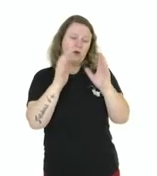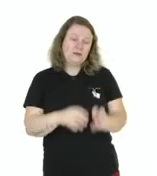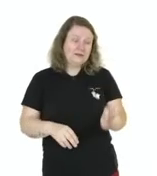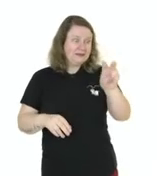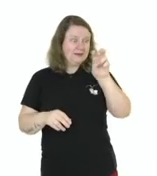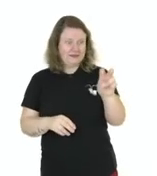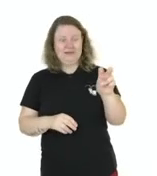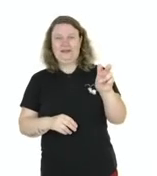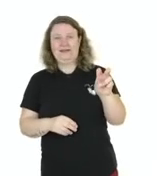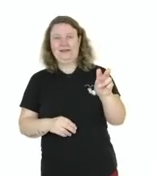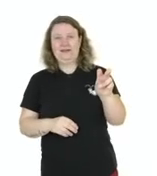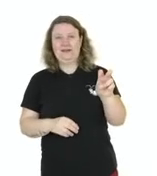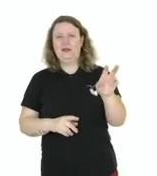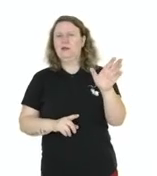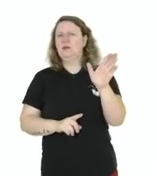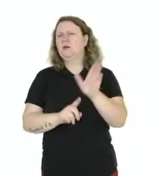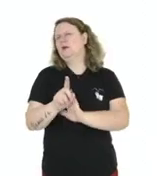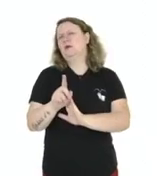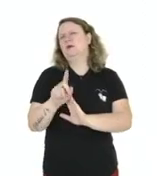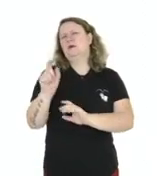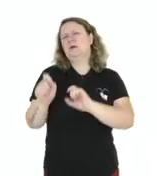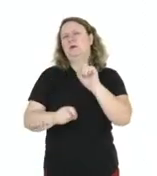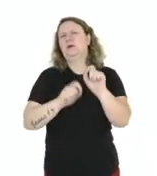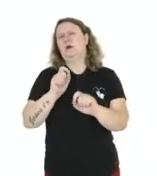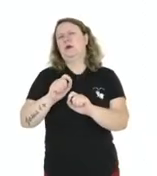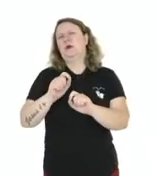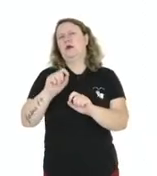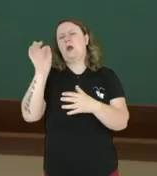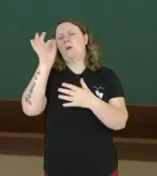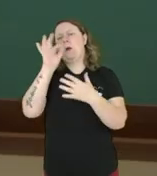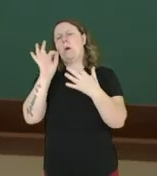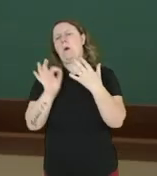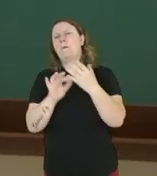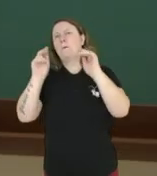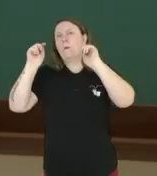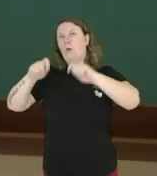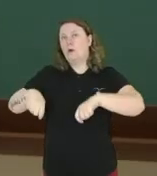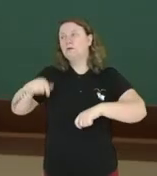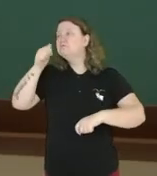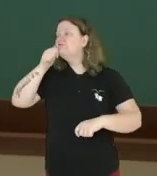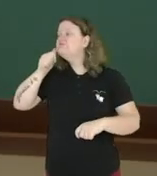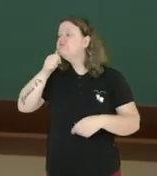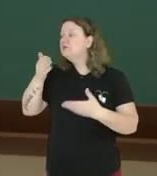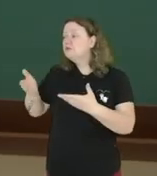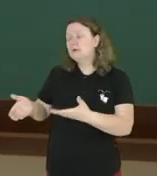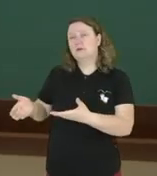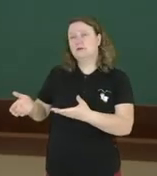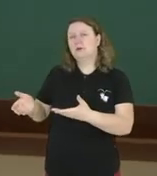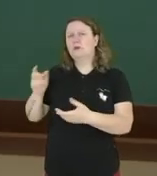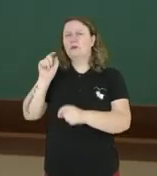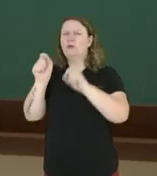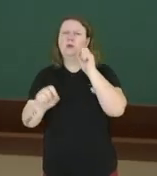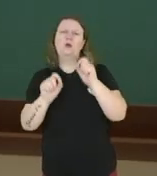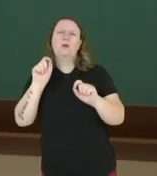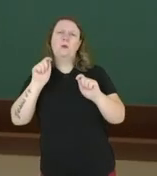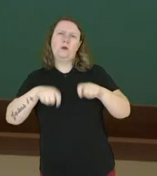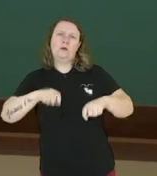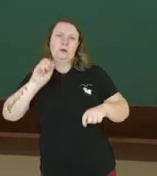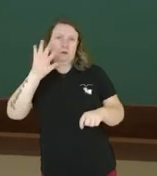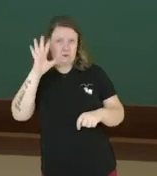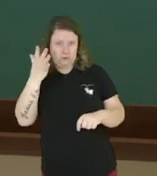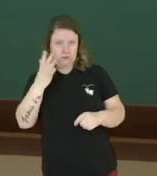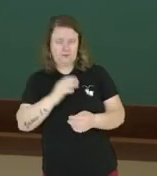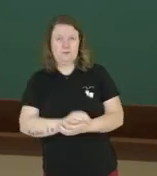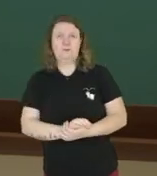ok? Então, a pergunta é, quais são as possibilidades da Ana? Quais são? O que pode acontecer com a Ana? Então, vamos